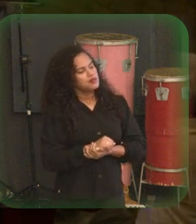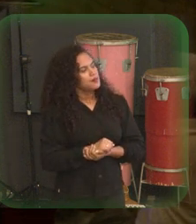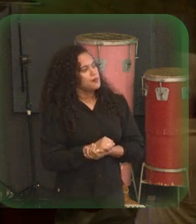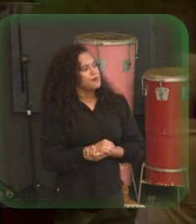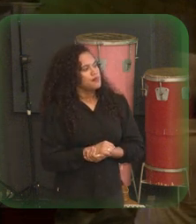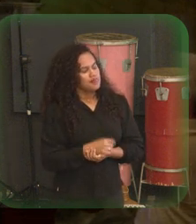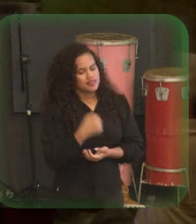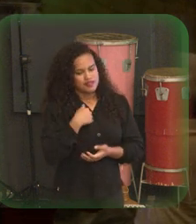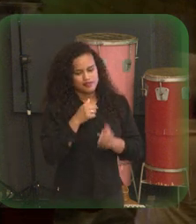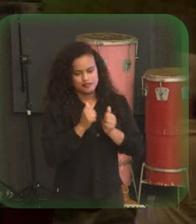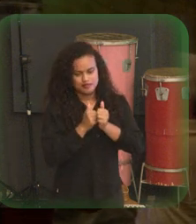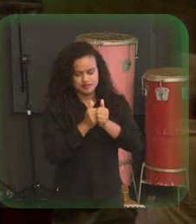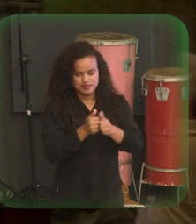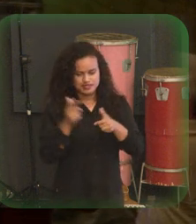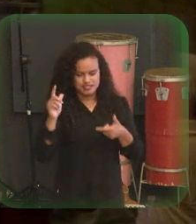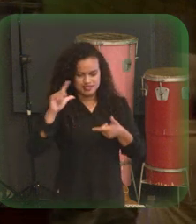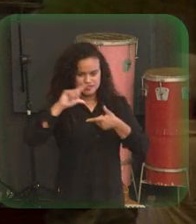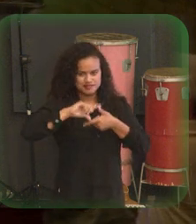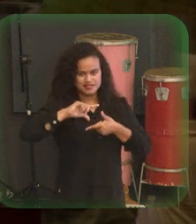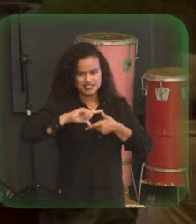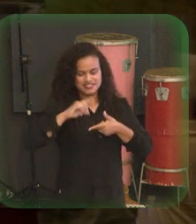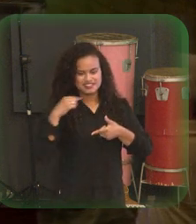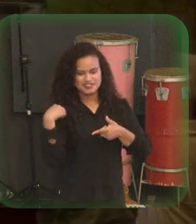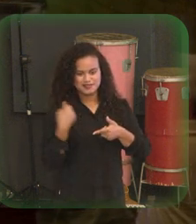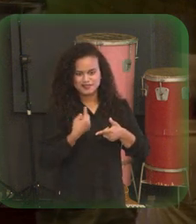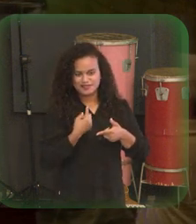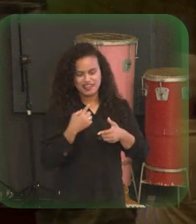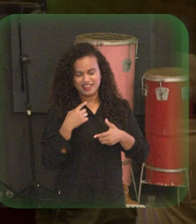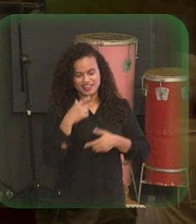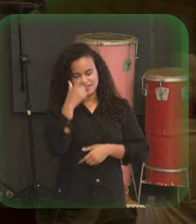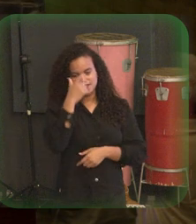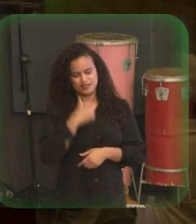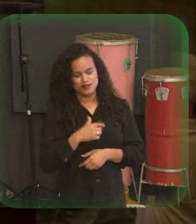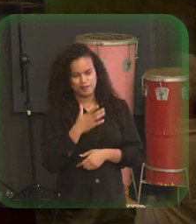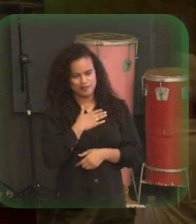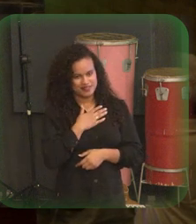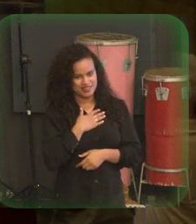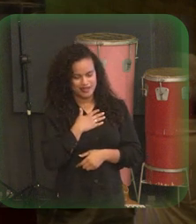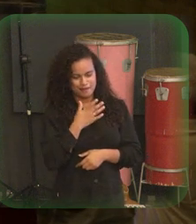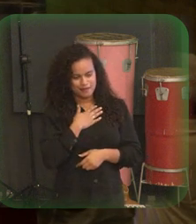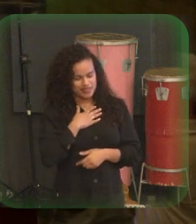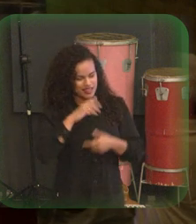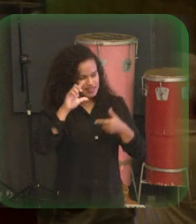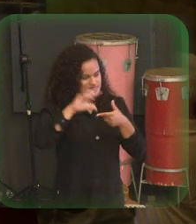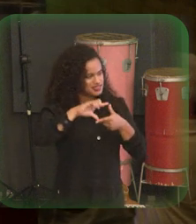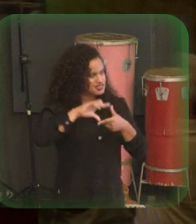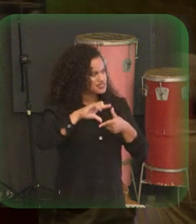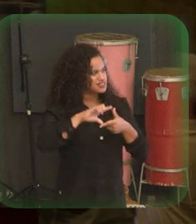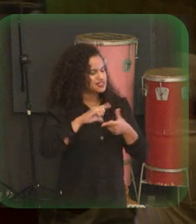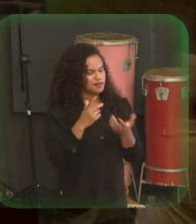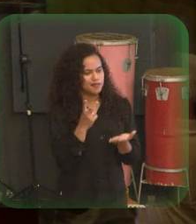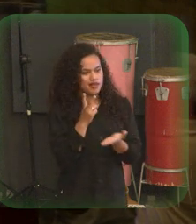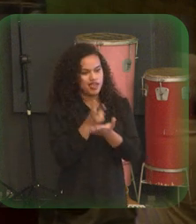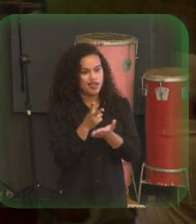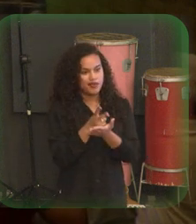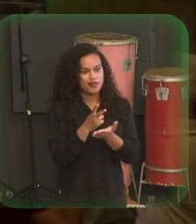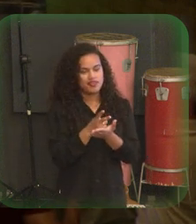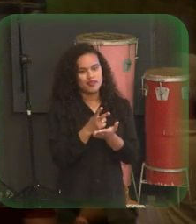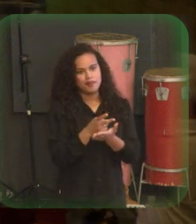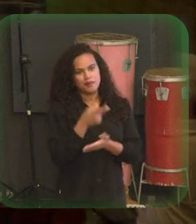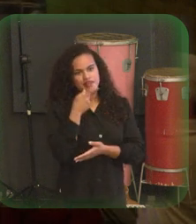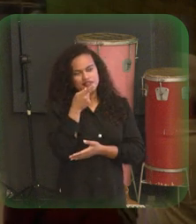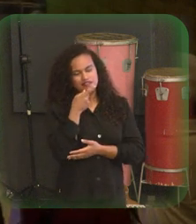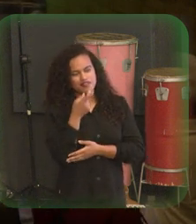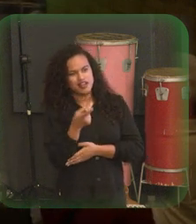eu vou seguir uma tradição, que é uma tradição só minha, tá? Assim, minha, é a minha tradição. Eu sempre venho com alguma coisa